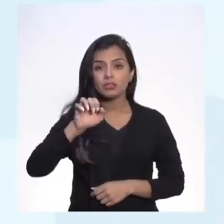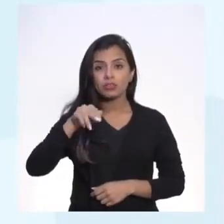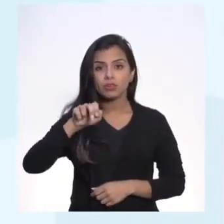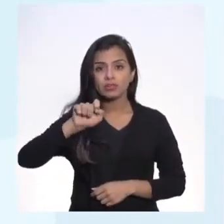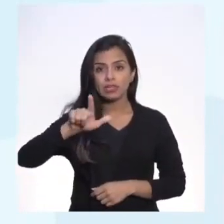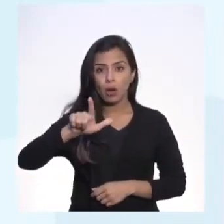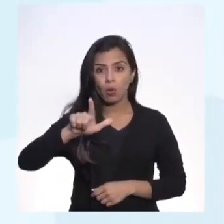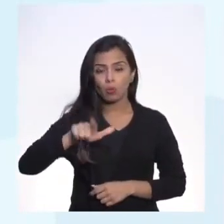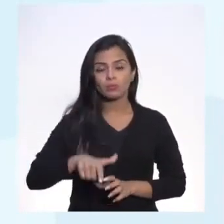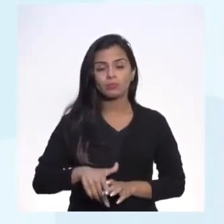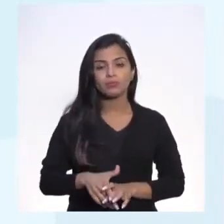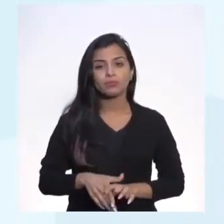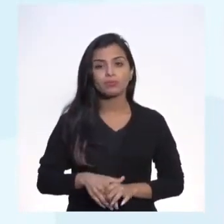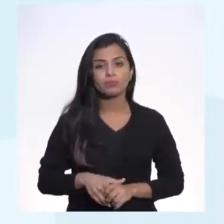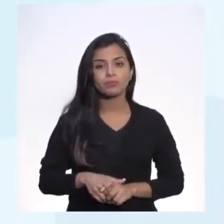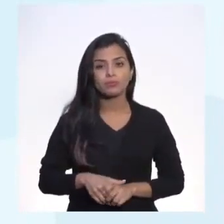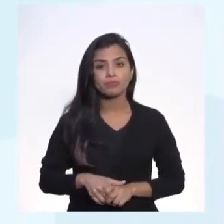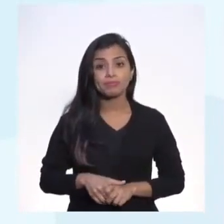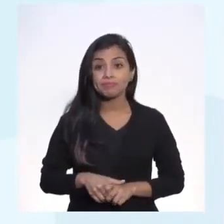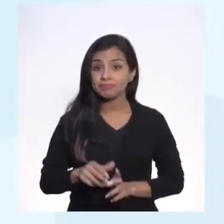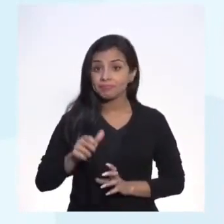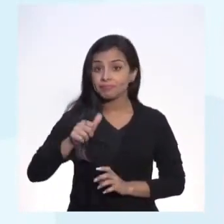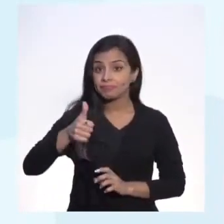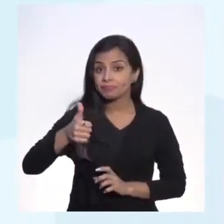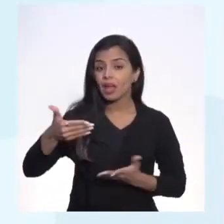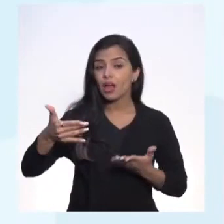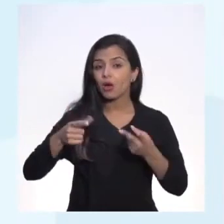irracional. Vamos na letra B?